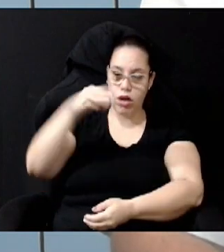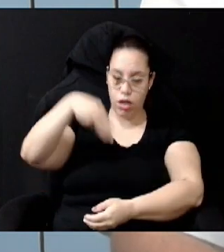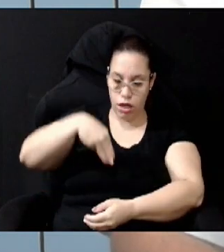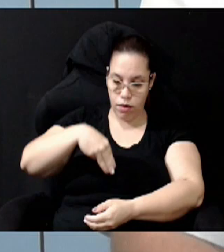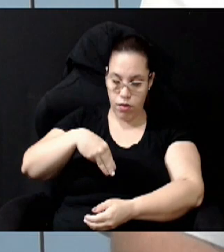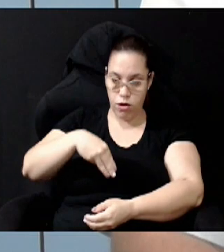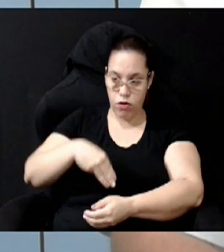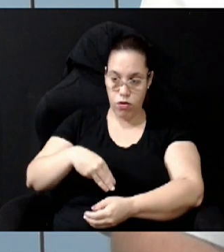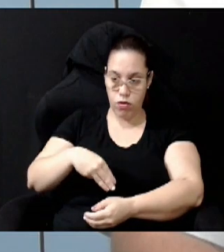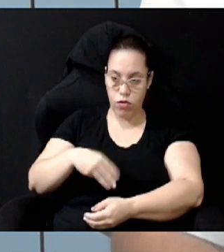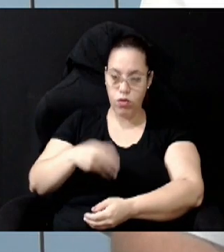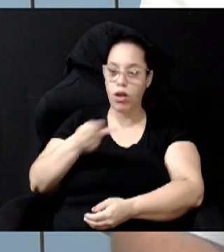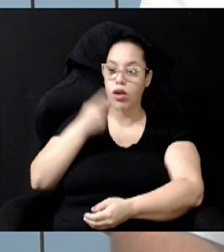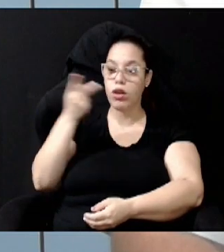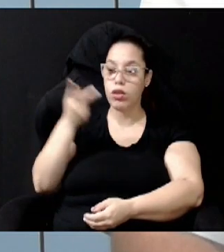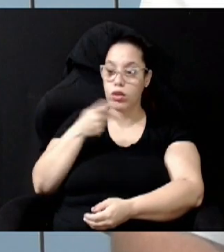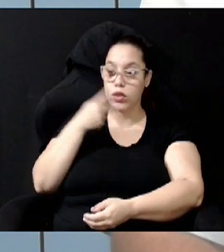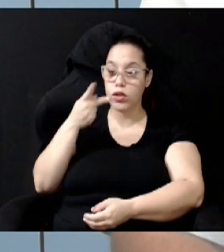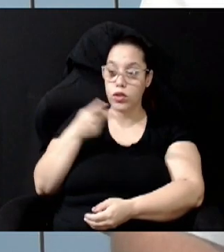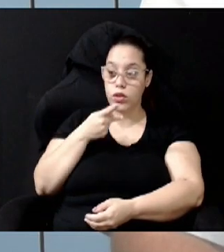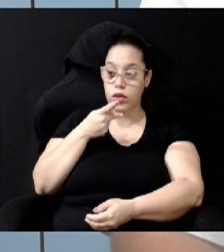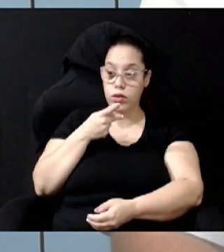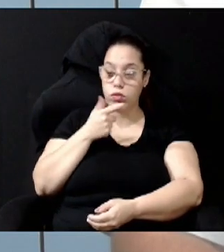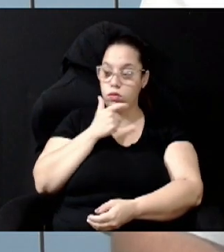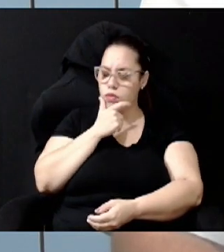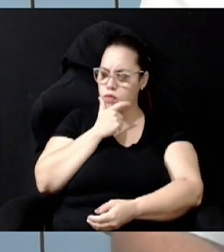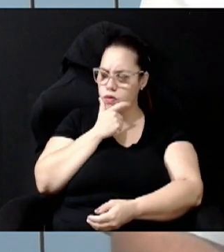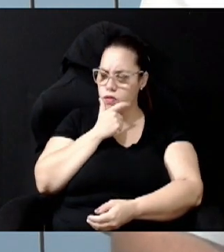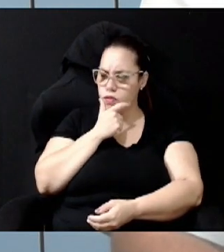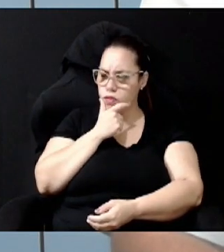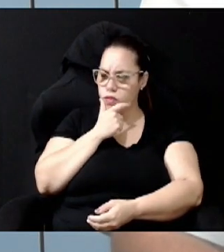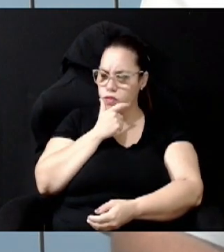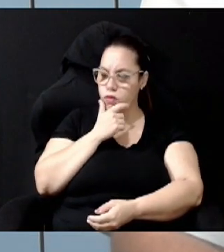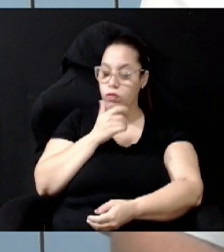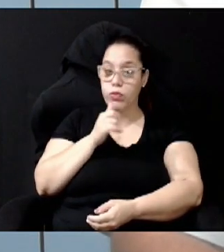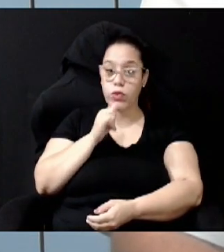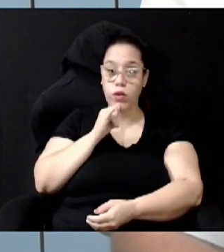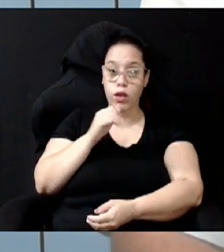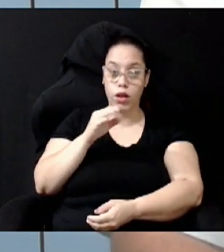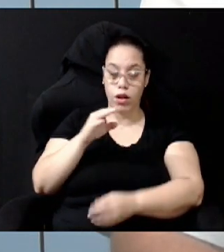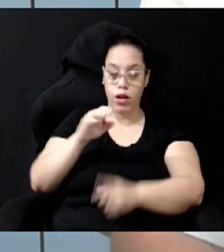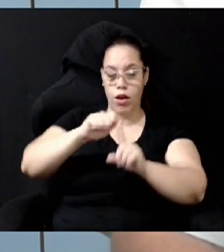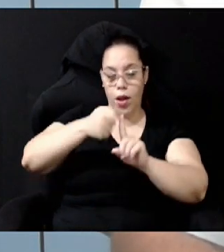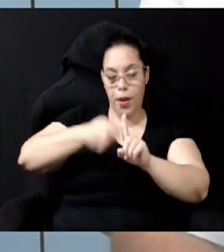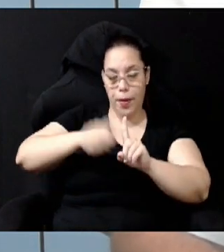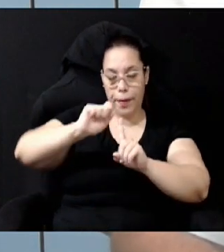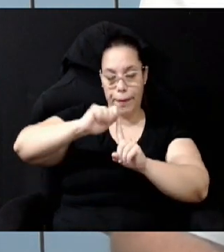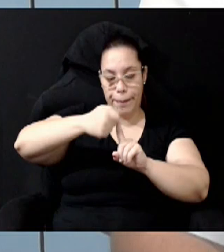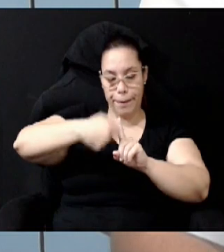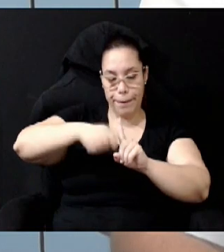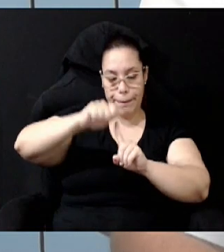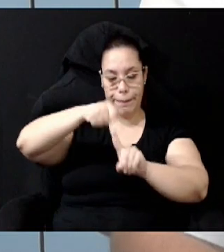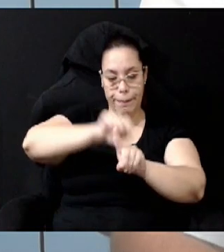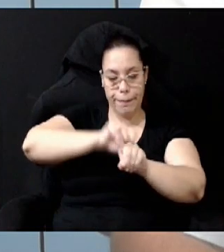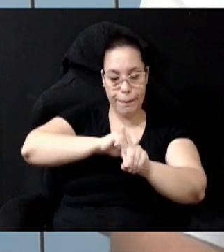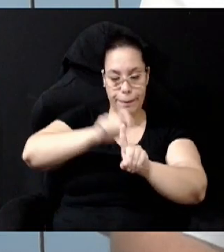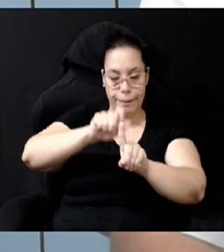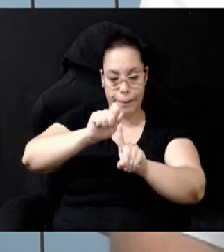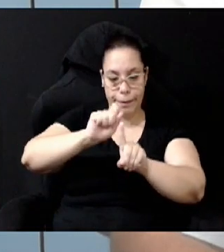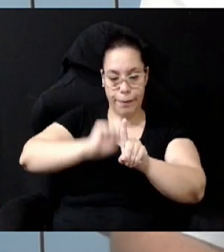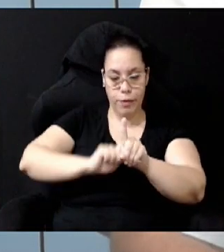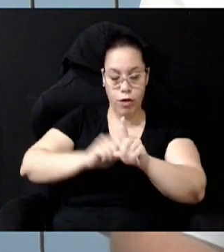ele diz que, por exemplo, a banana, que se você não planta hoje no